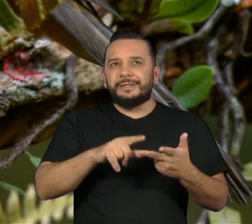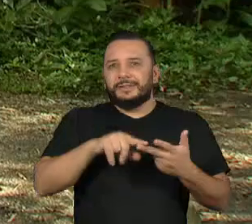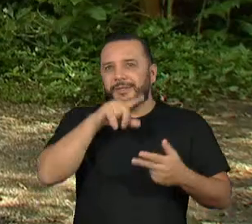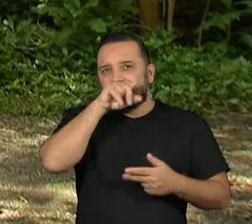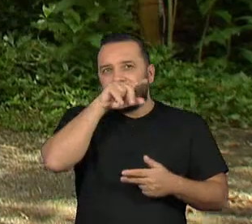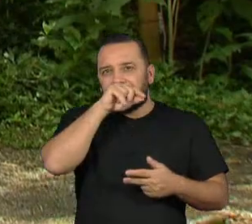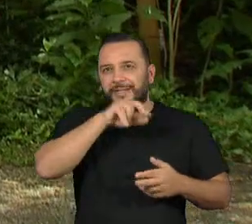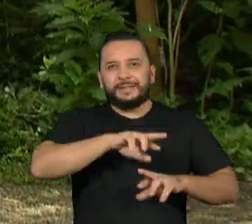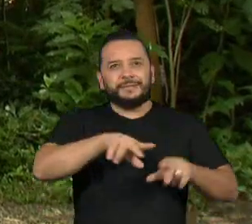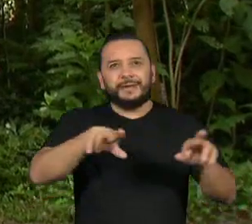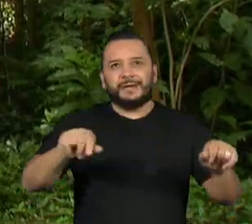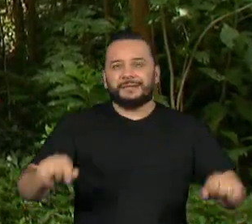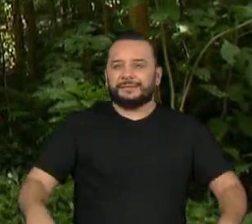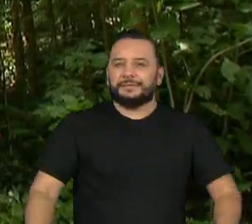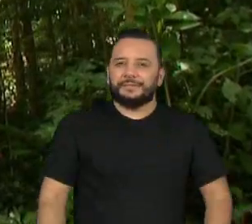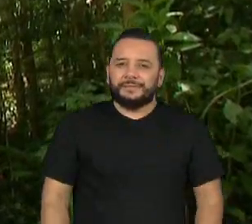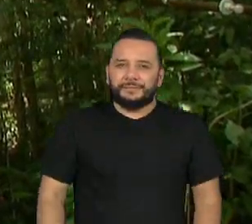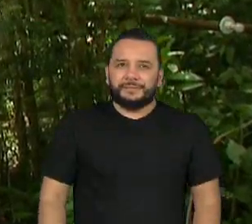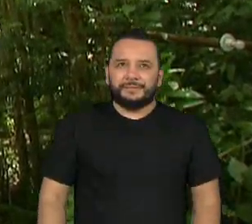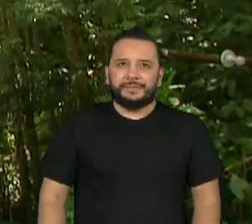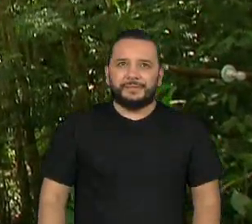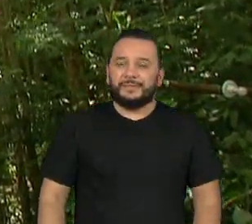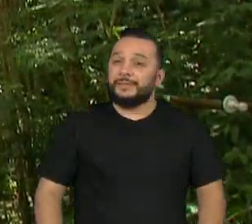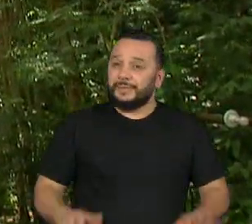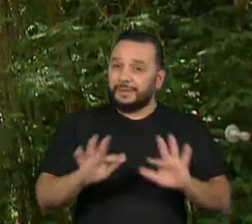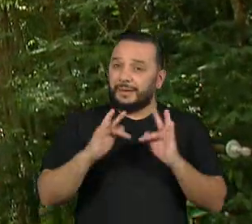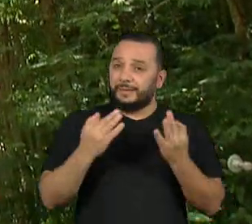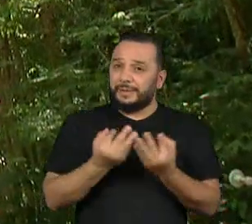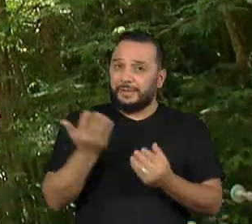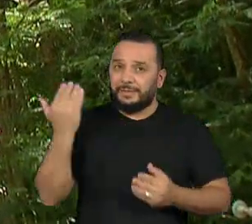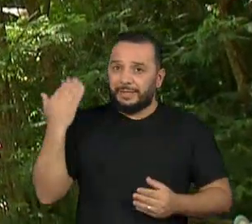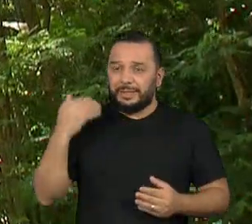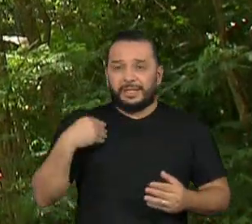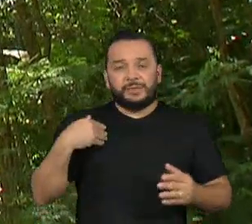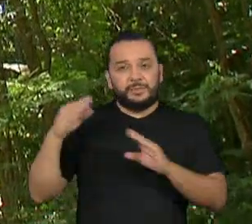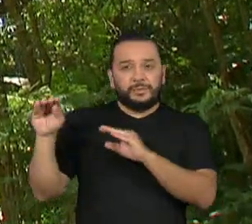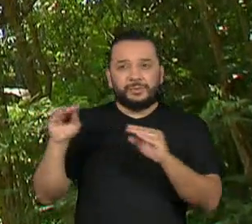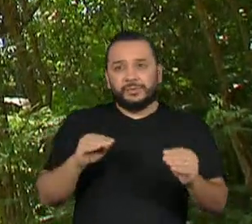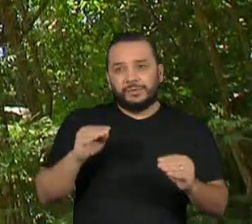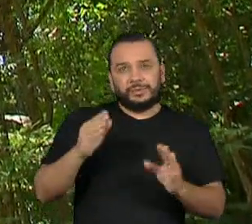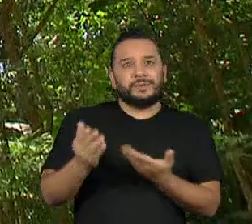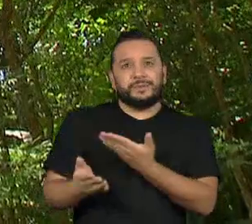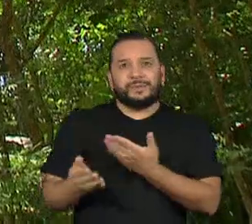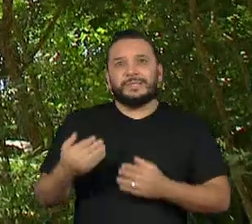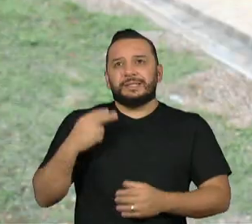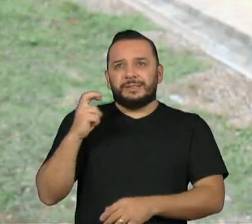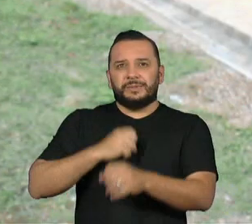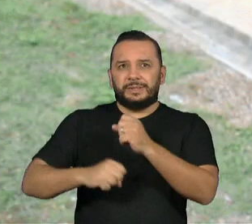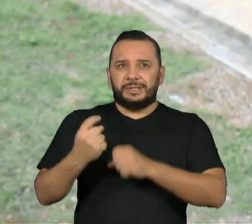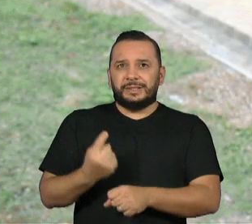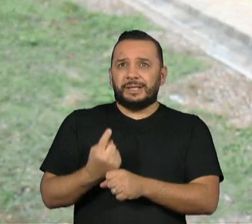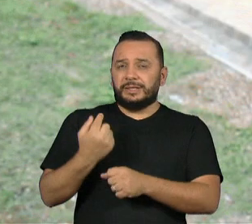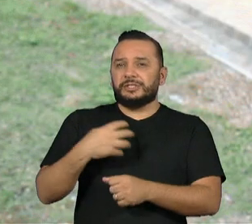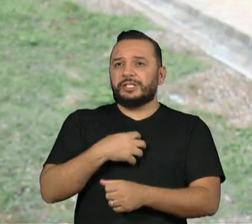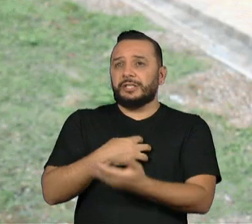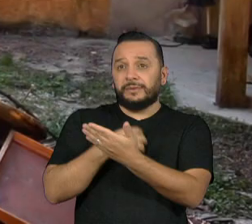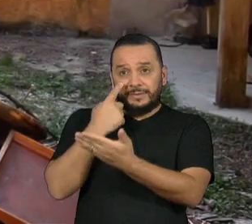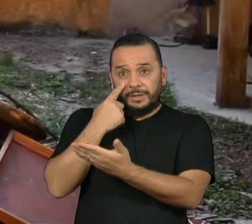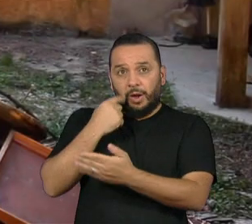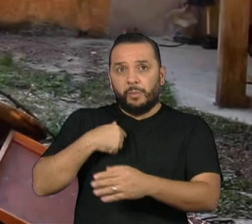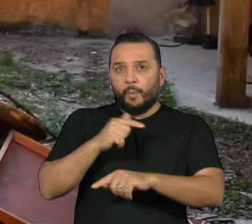passarinho. Quando a família chegou, há cerca de 5 anos, não era assim. Olha só as